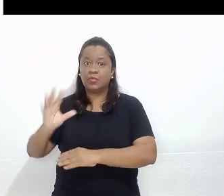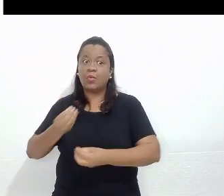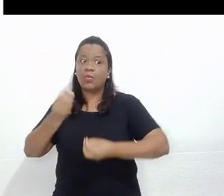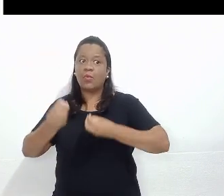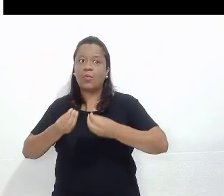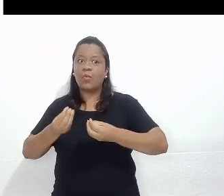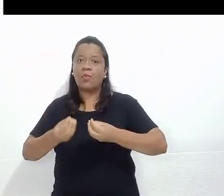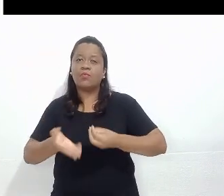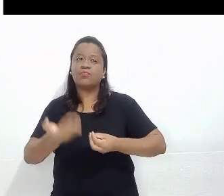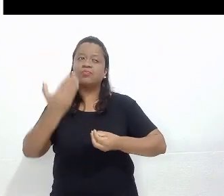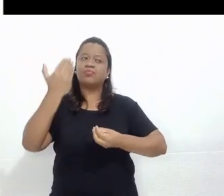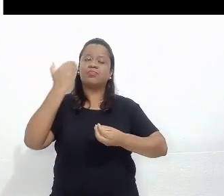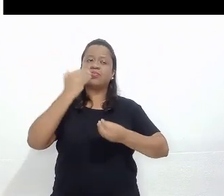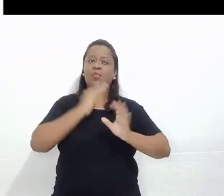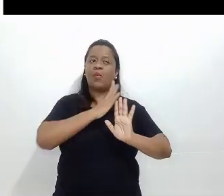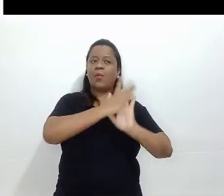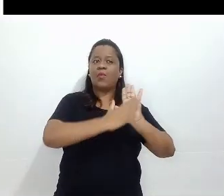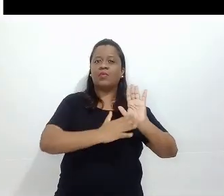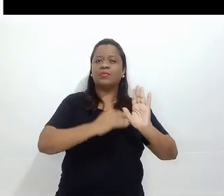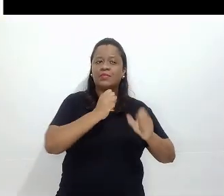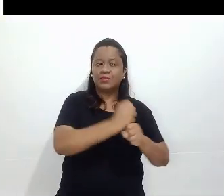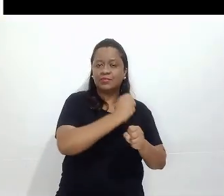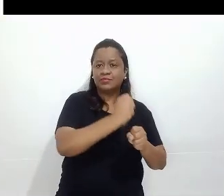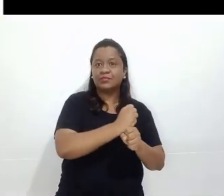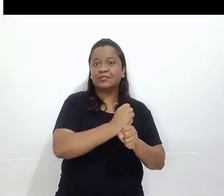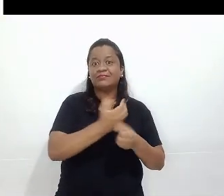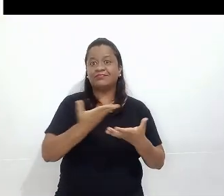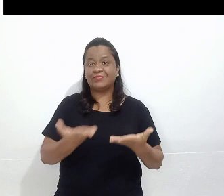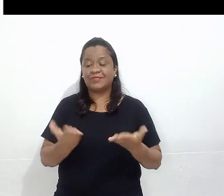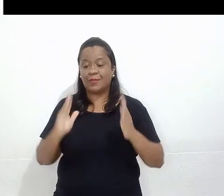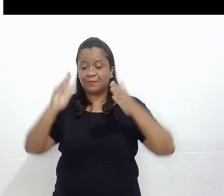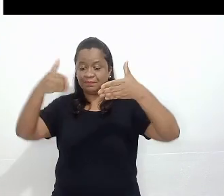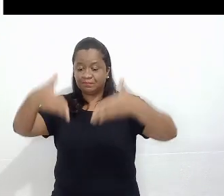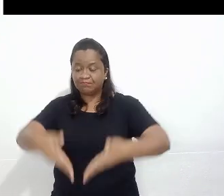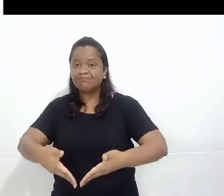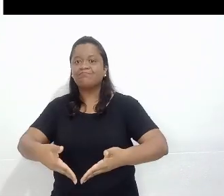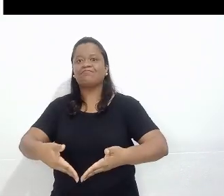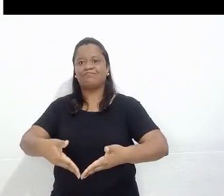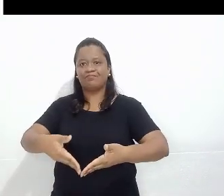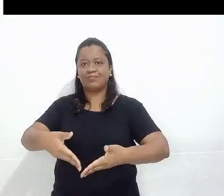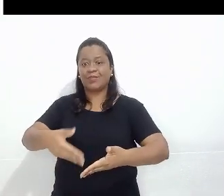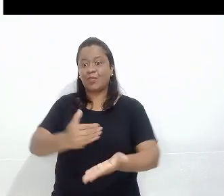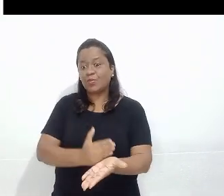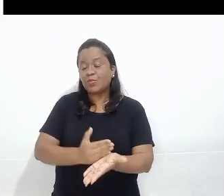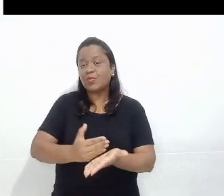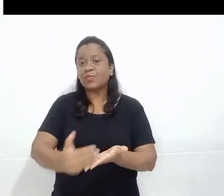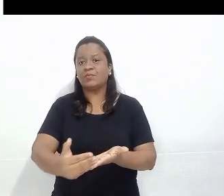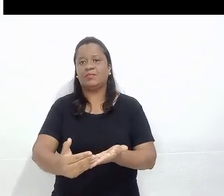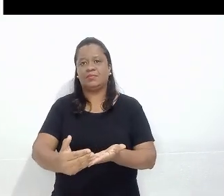foi construído. Tá? Então é um cara que tem que estar integrado na equipe desde o iniciozinho mesmo.